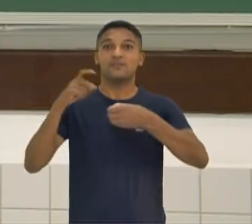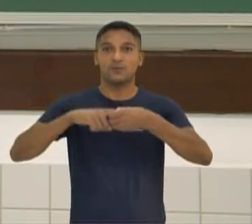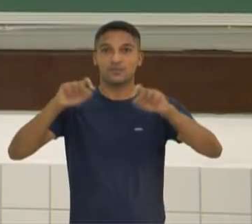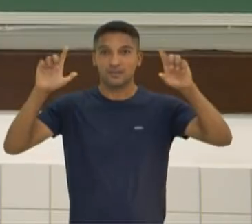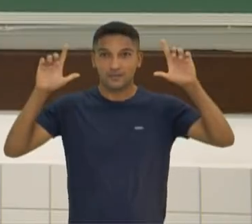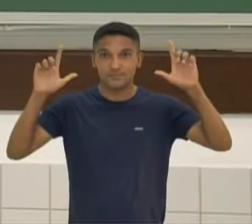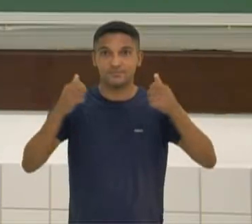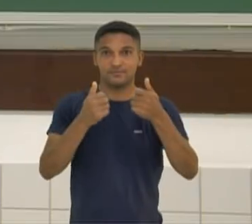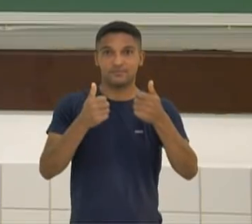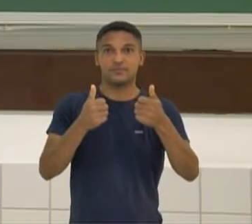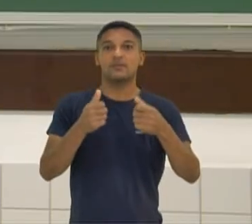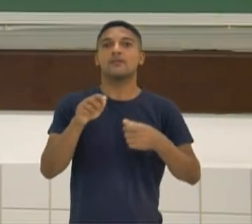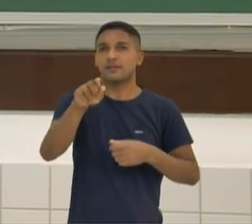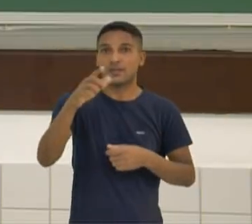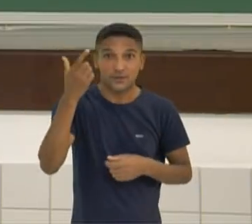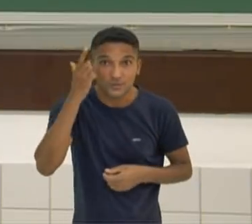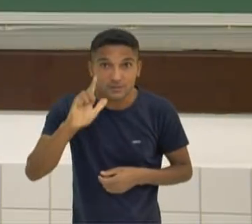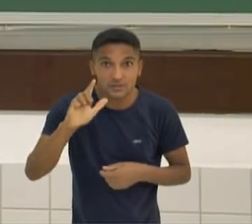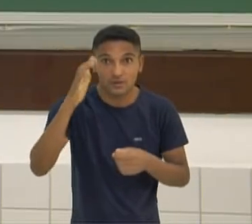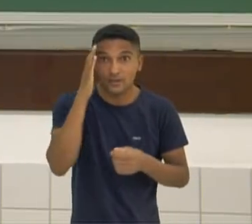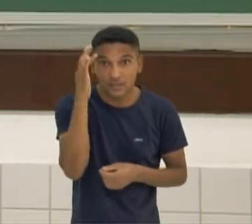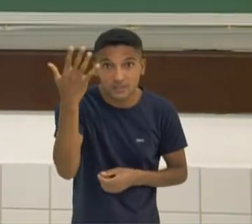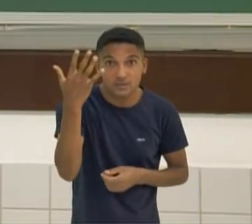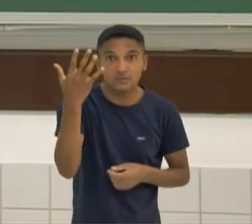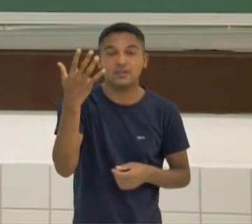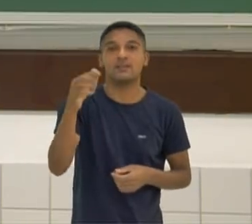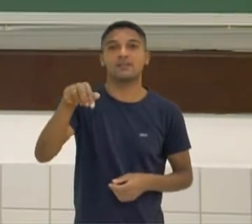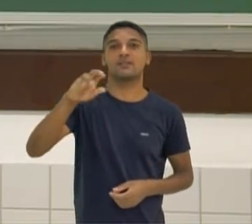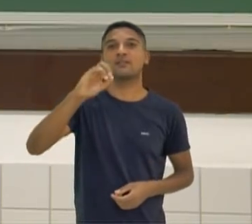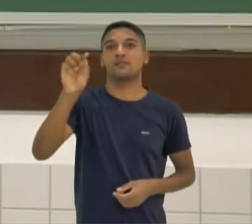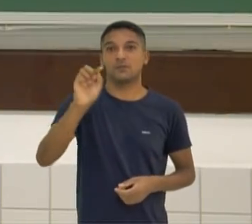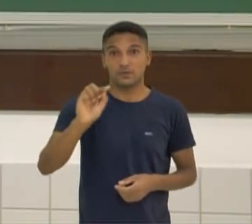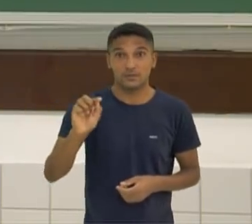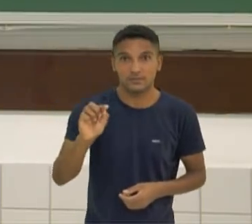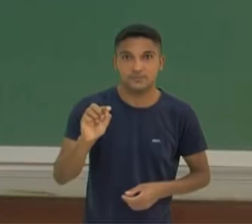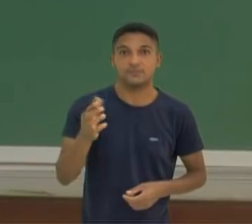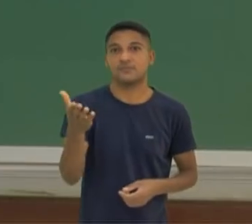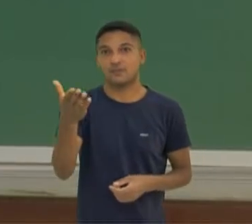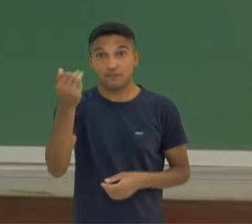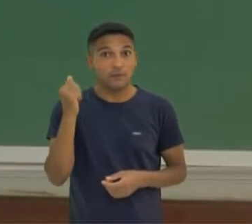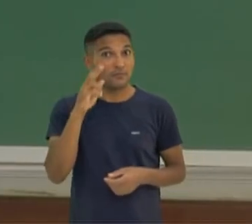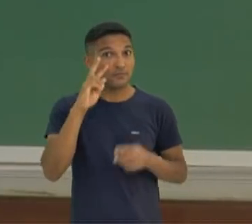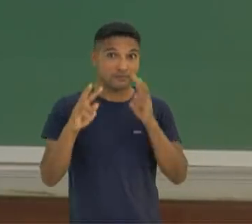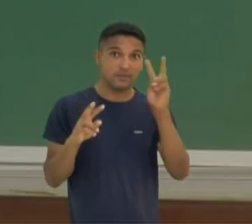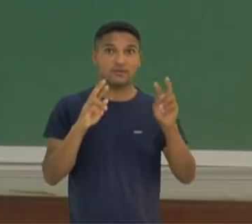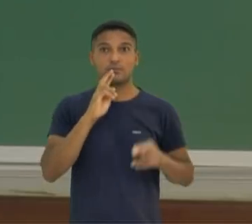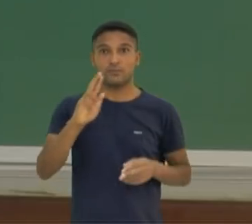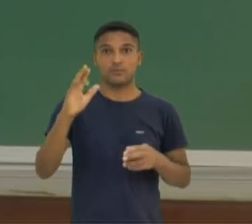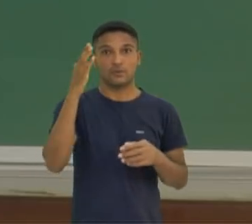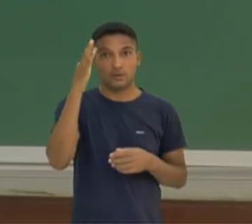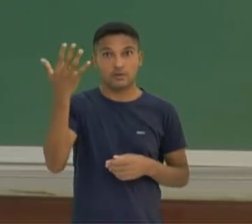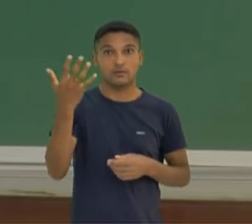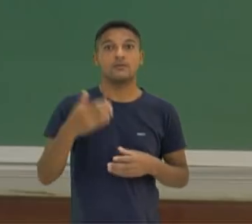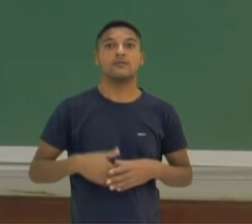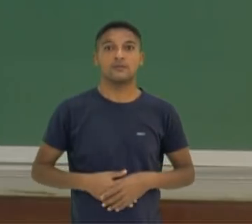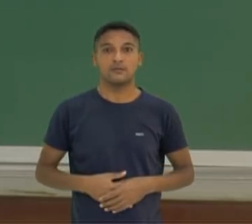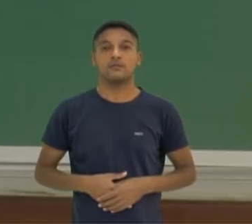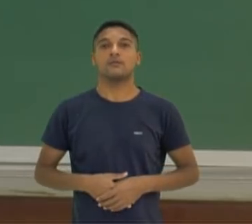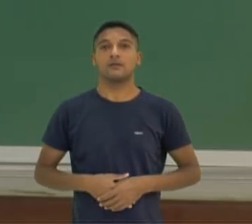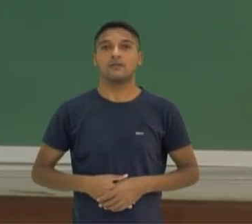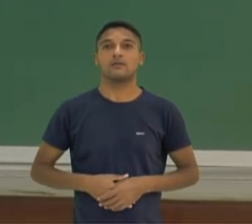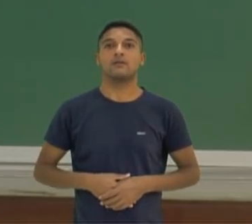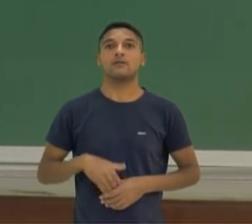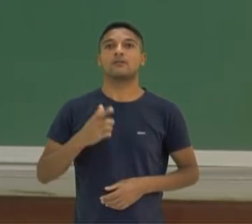Voltamos, pessoal! E aí, conseguiram resolver o nosso quiz? Vamos lá para a nossa resolução? Então, vejamos aqui.